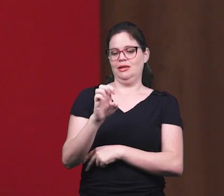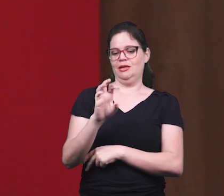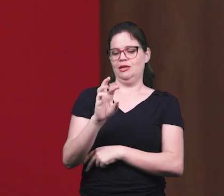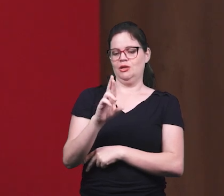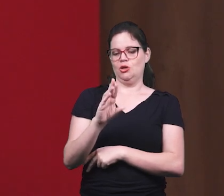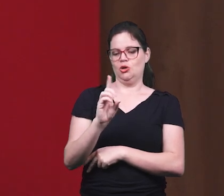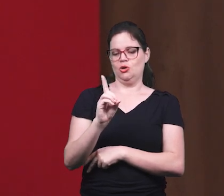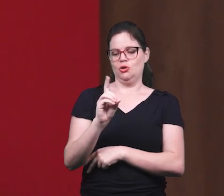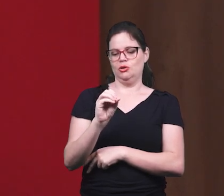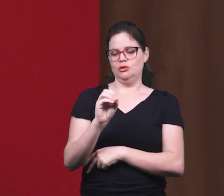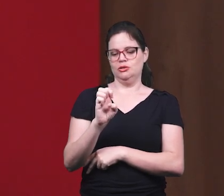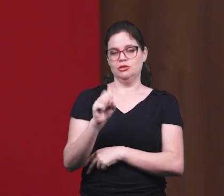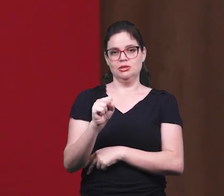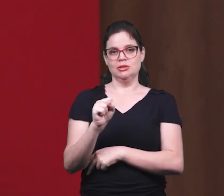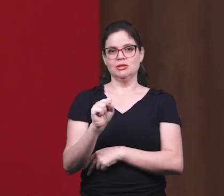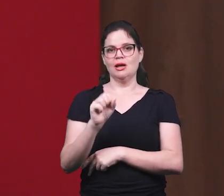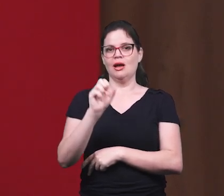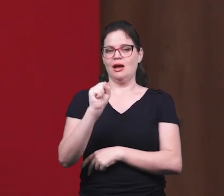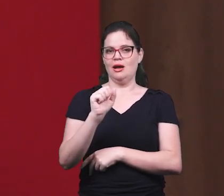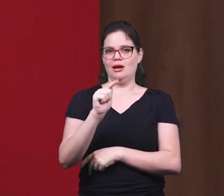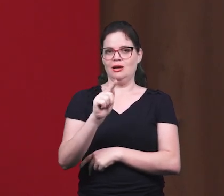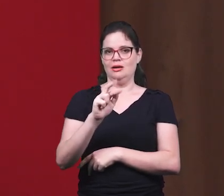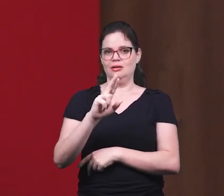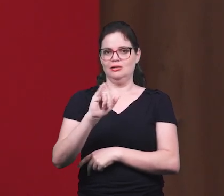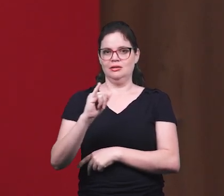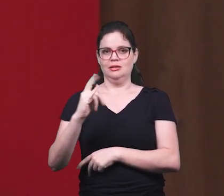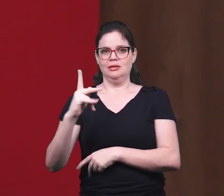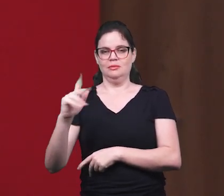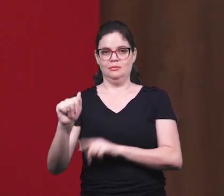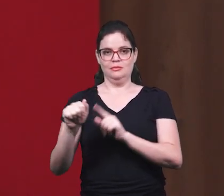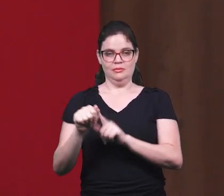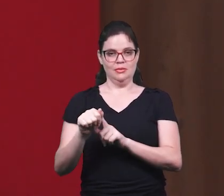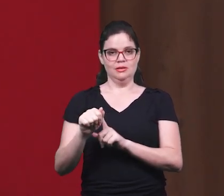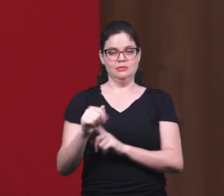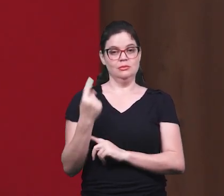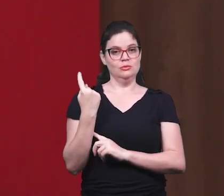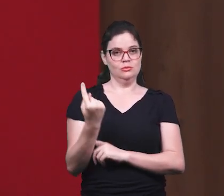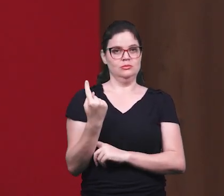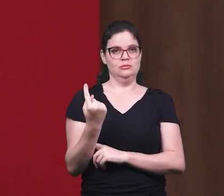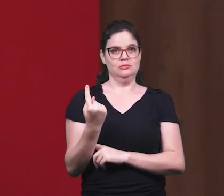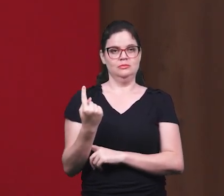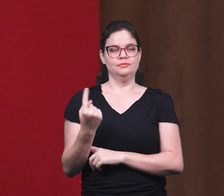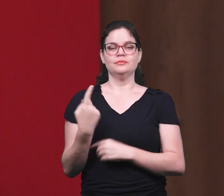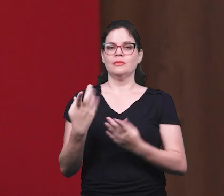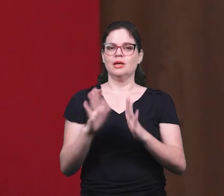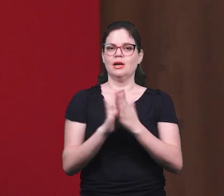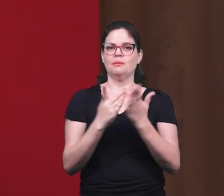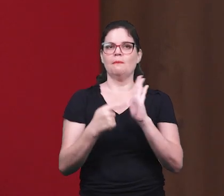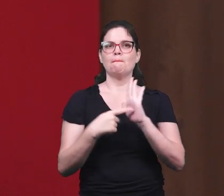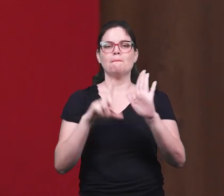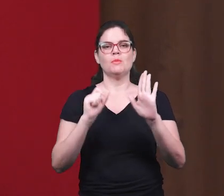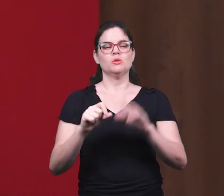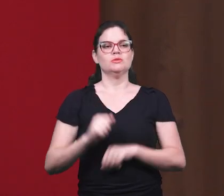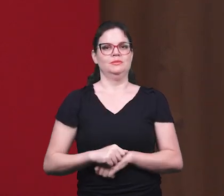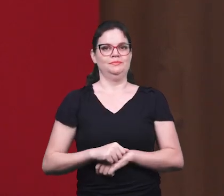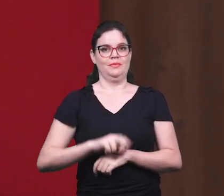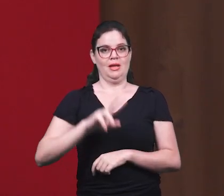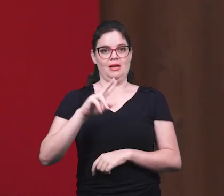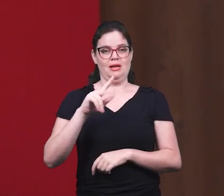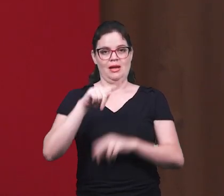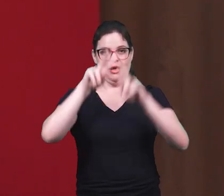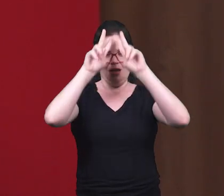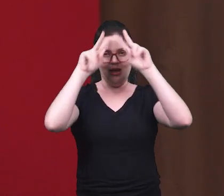reinou de 41 a 44, morreu em 44. E a Bíblia relata que Herodes matou